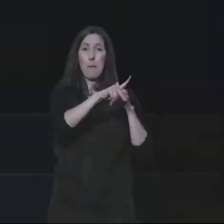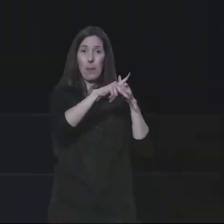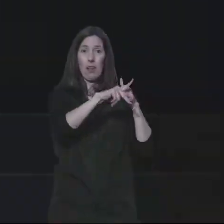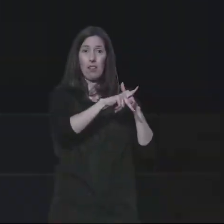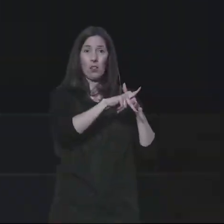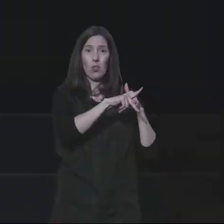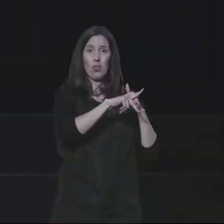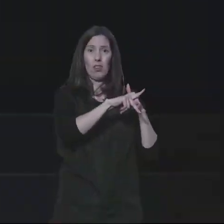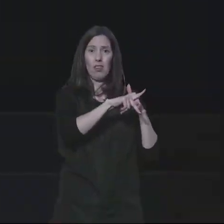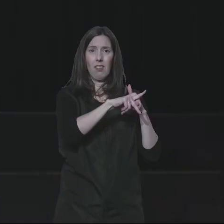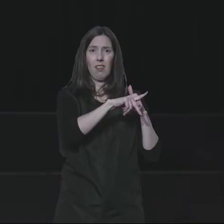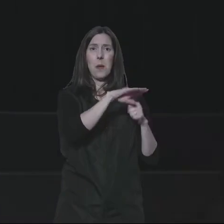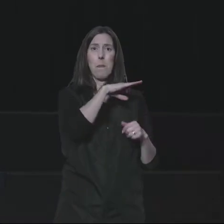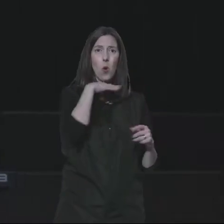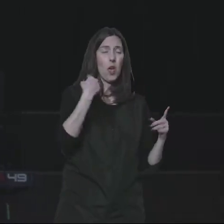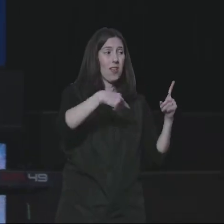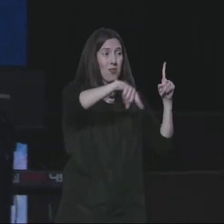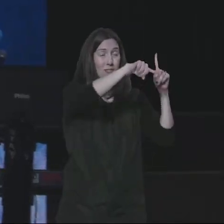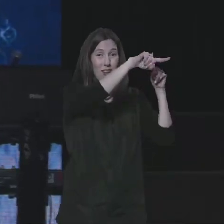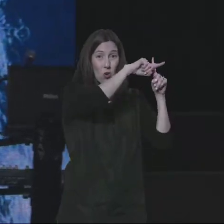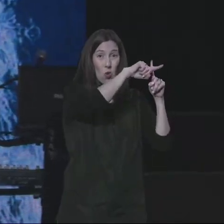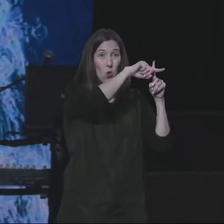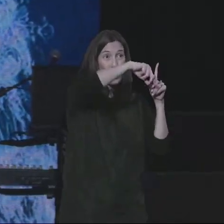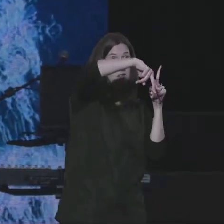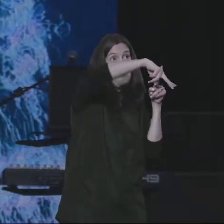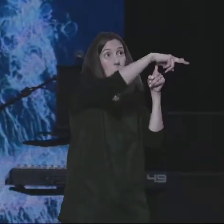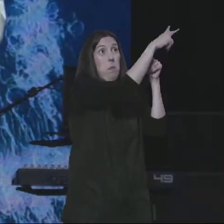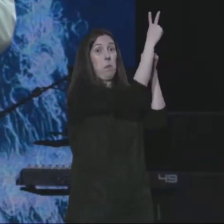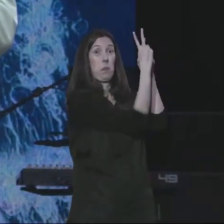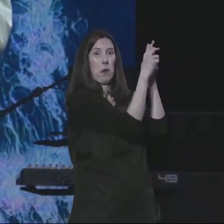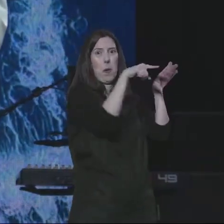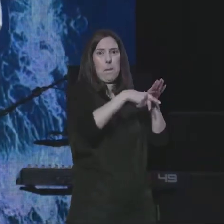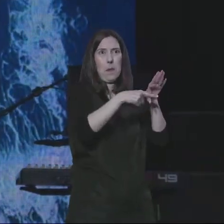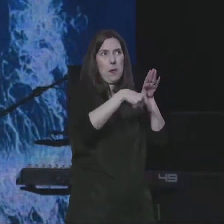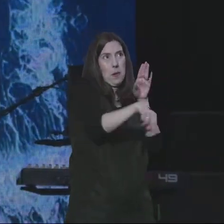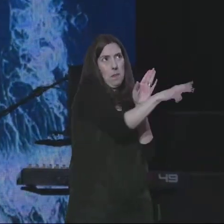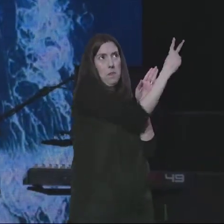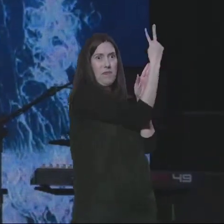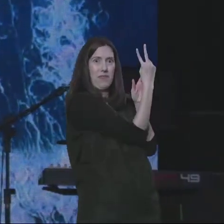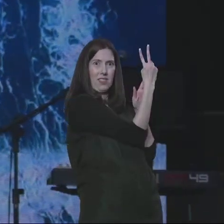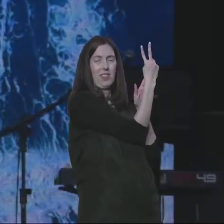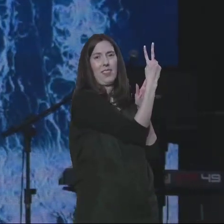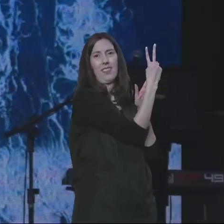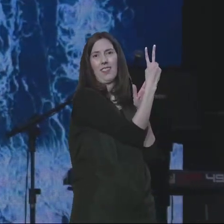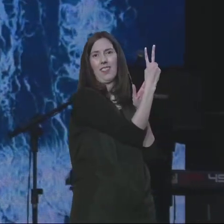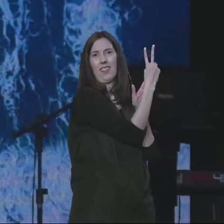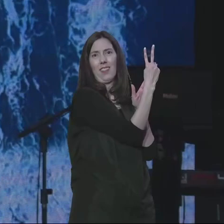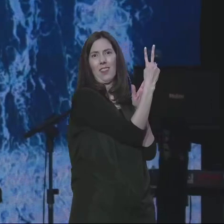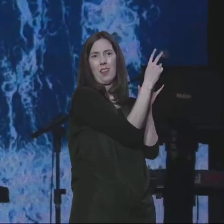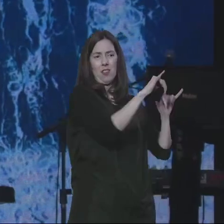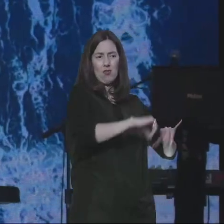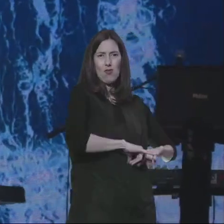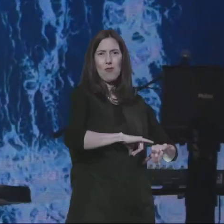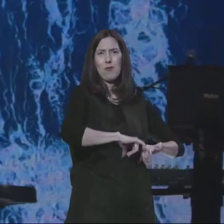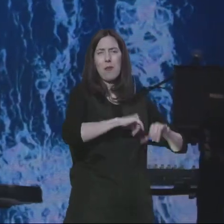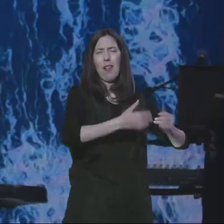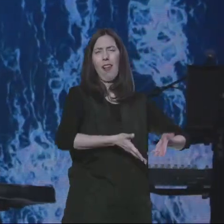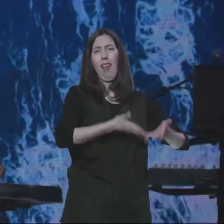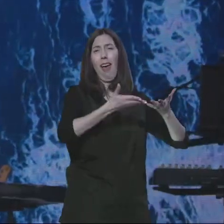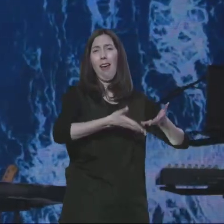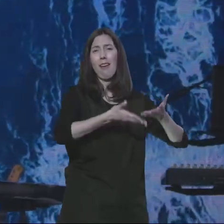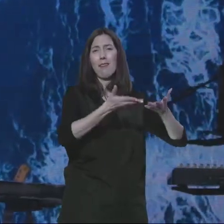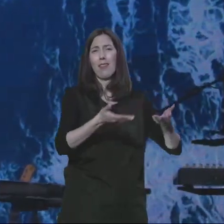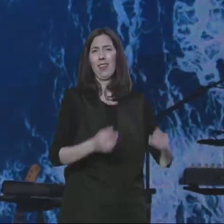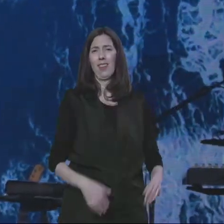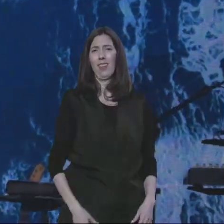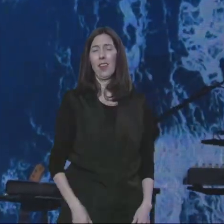momentâneo. Ele olhava para a eternidade. Quando nós olhamos para a eternidade, as coisas desse